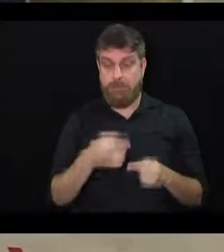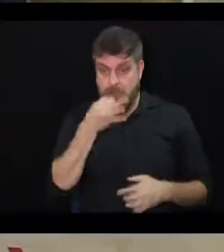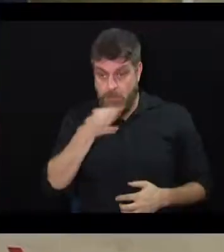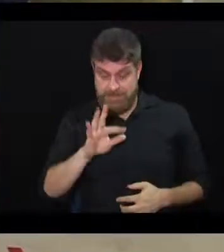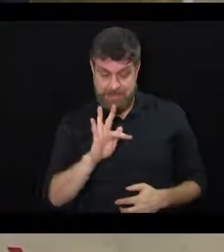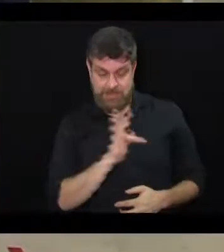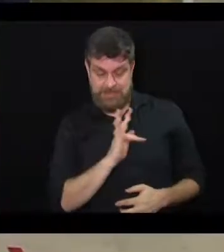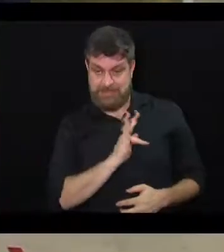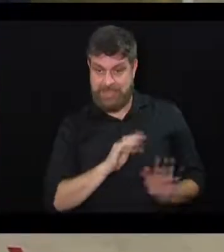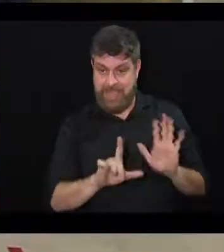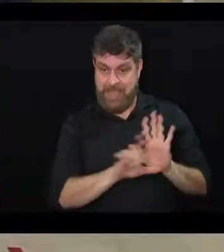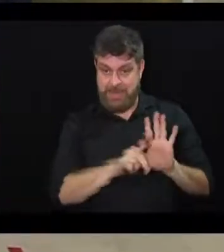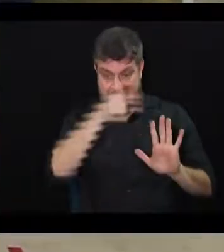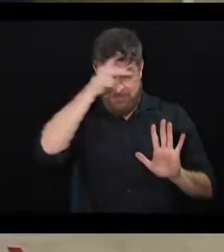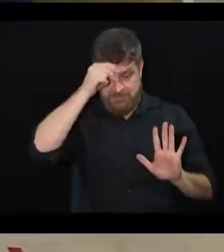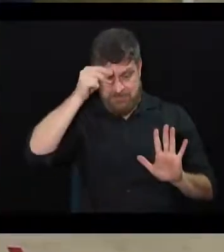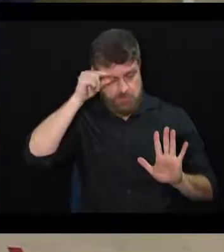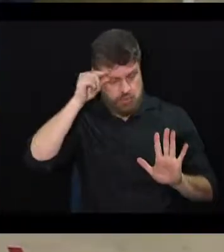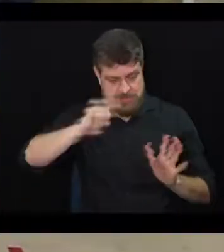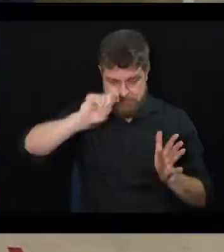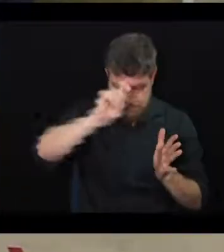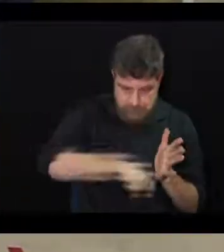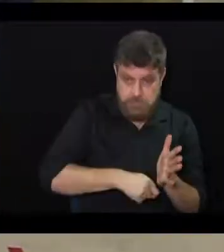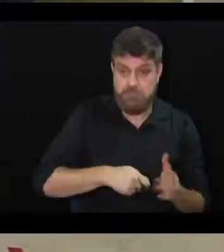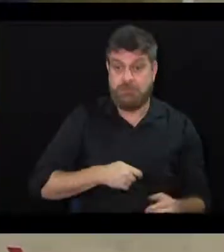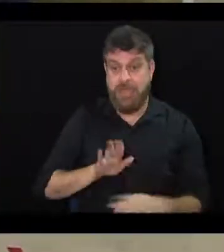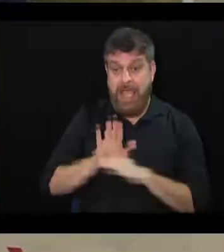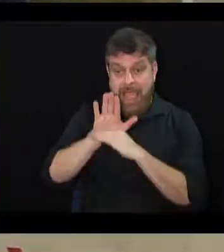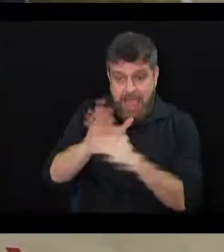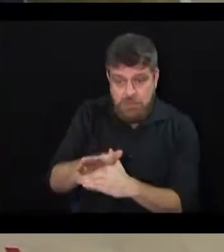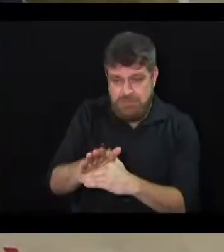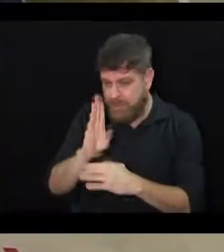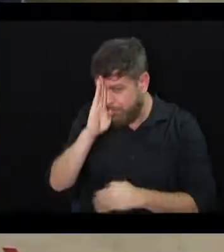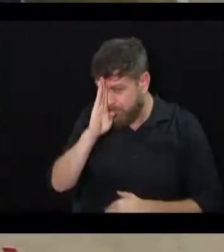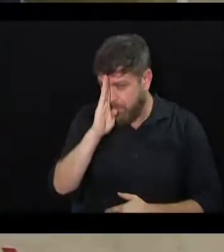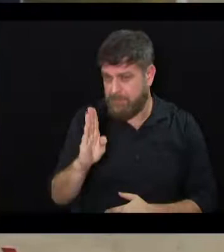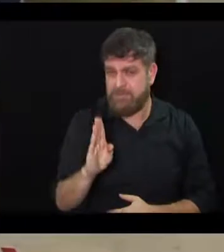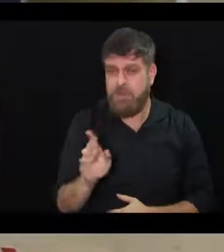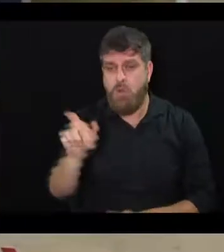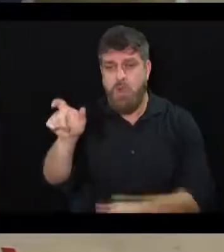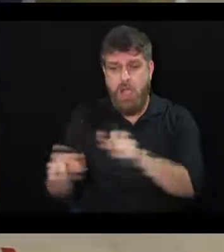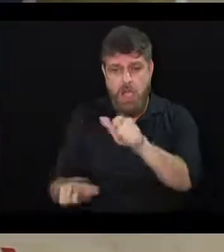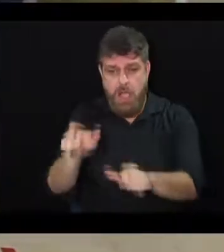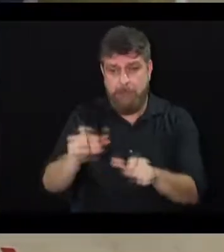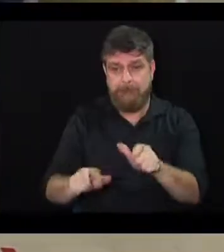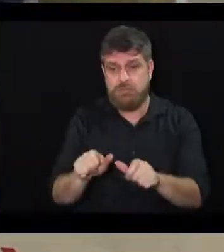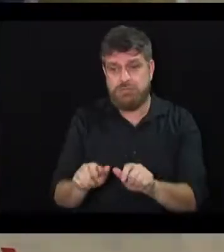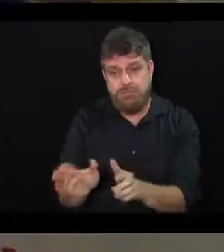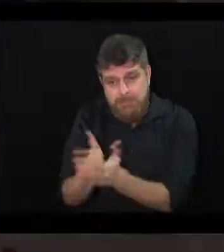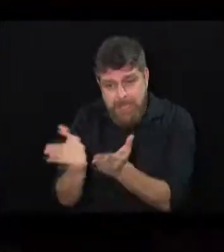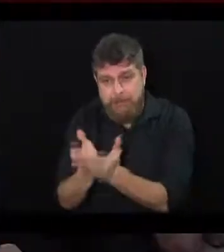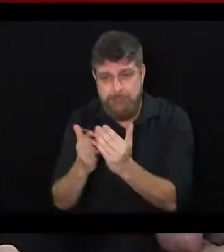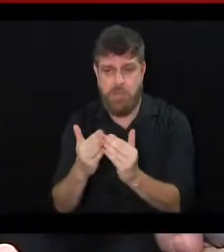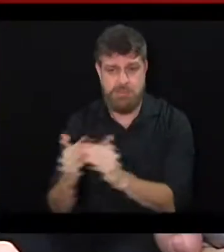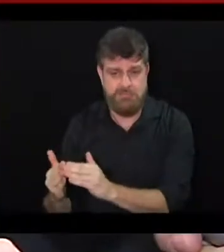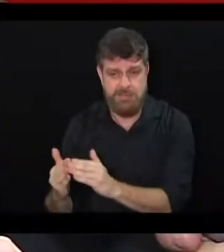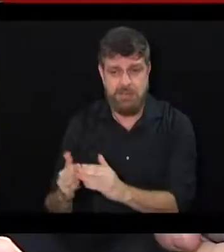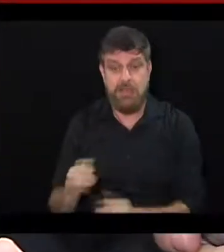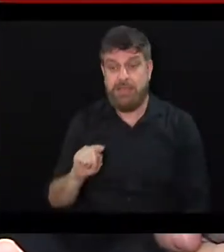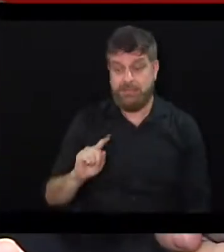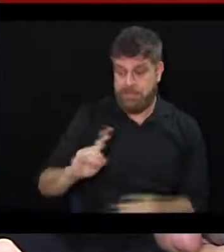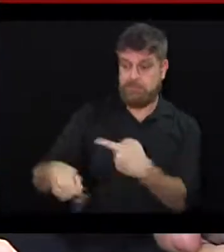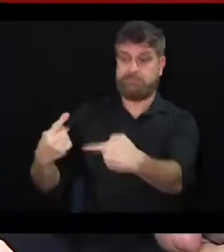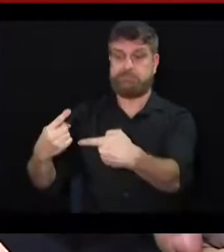foi sancionada pelo prefeito Jonas Donizete vai favorecer principalmente as pessoas da periferia da cidade. Quem vai